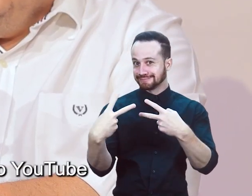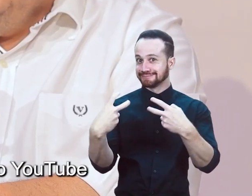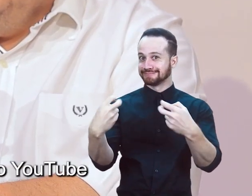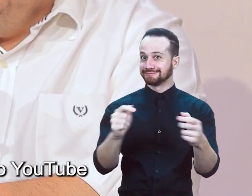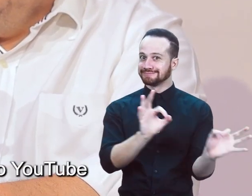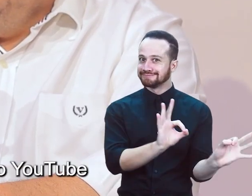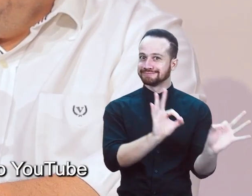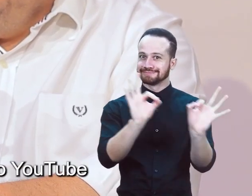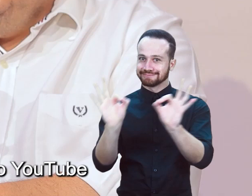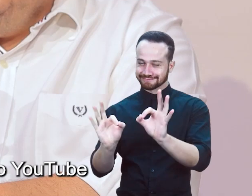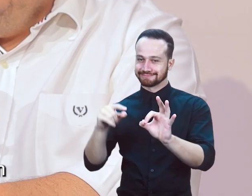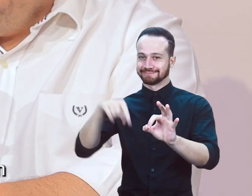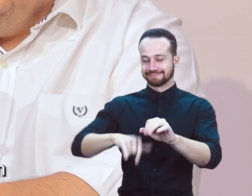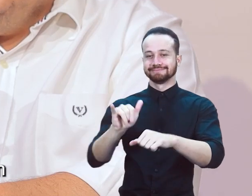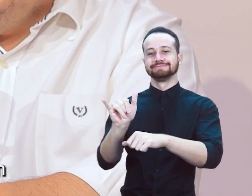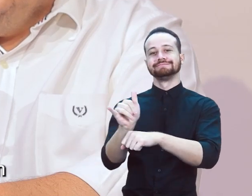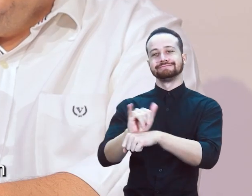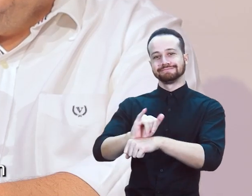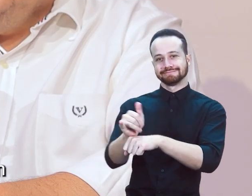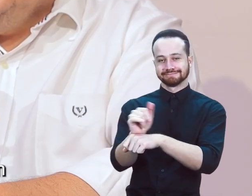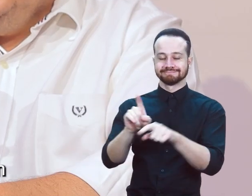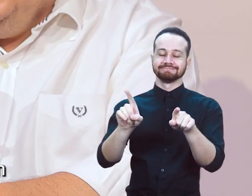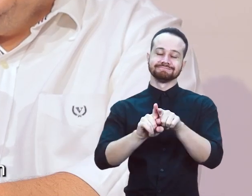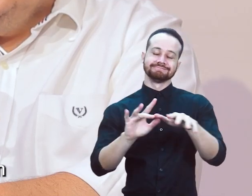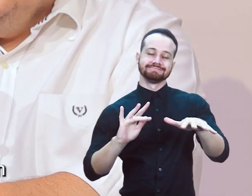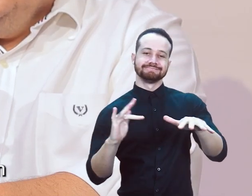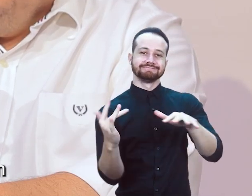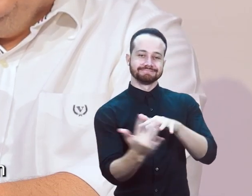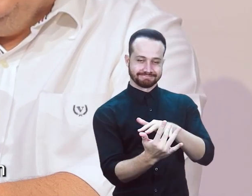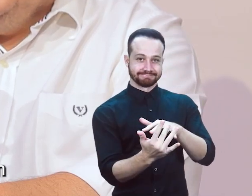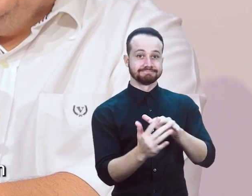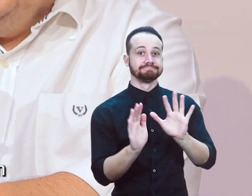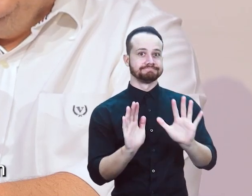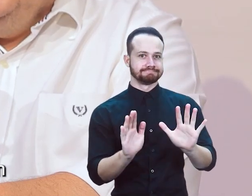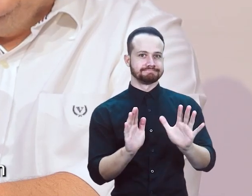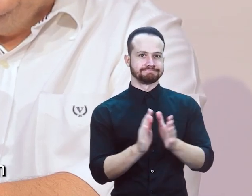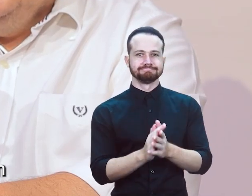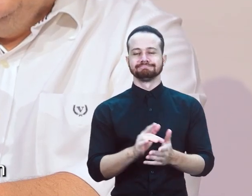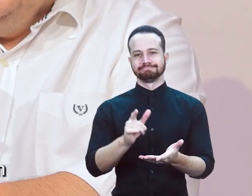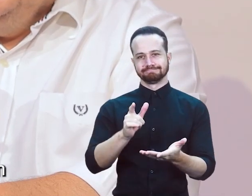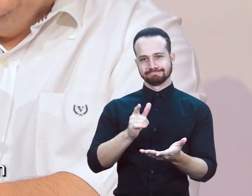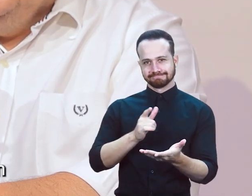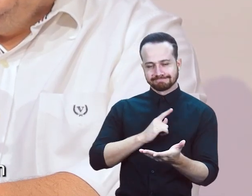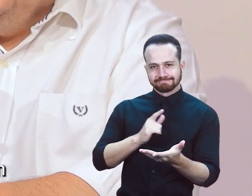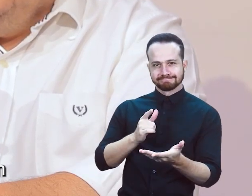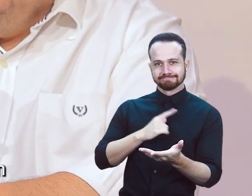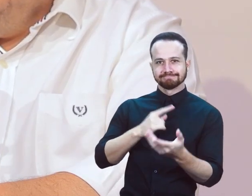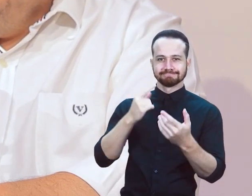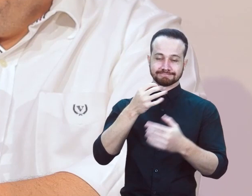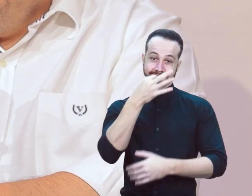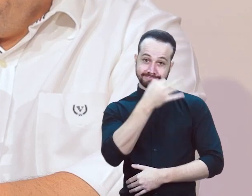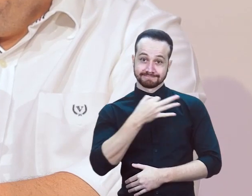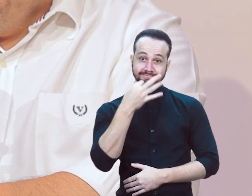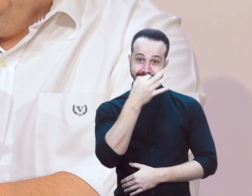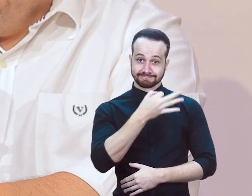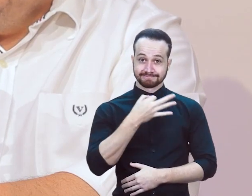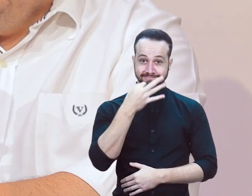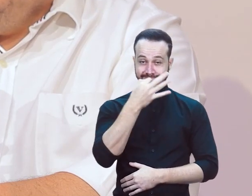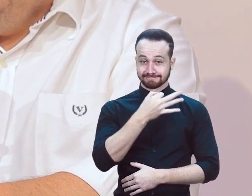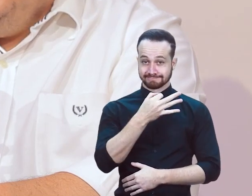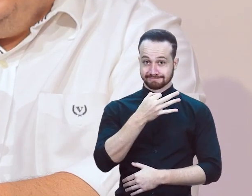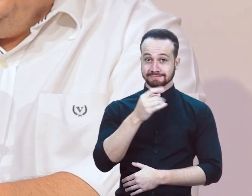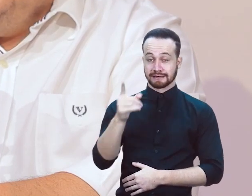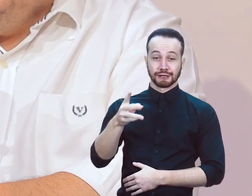acompanhar aqui no YouTube e pelas redes sociais, pelas trilhas de som, lá